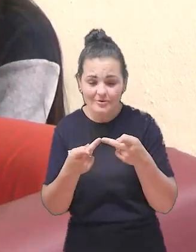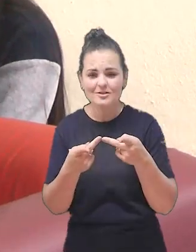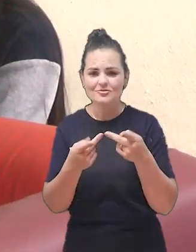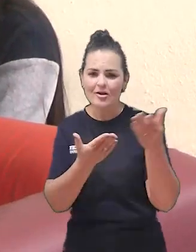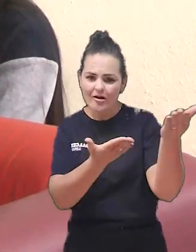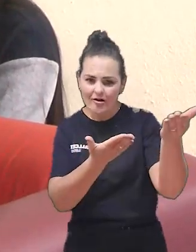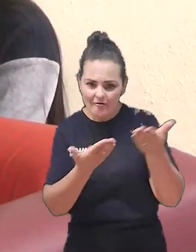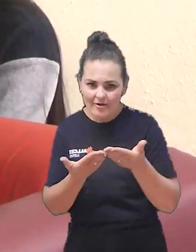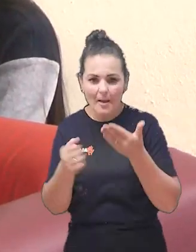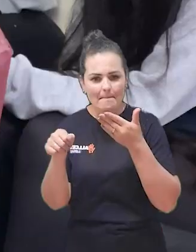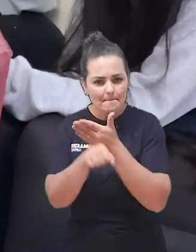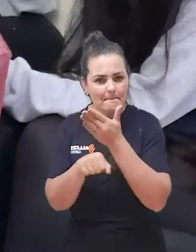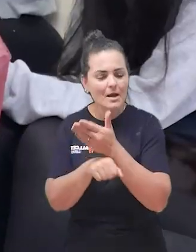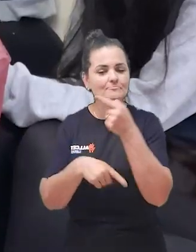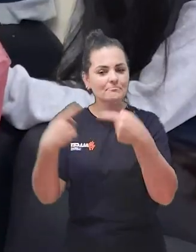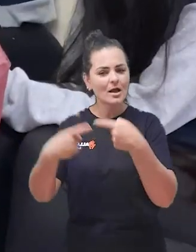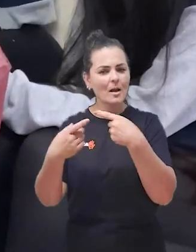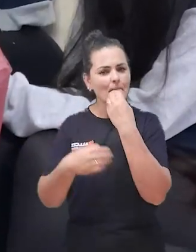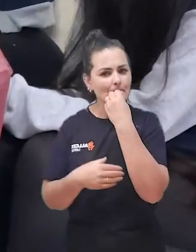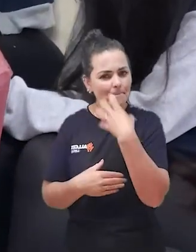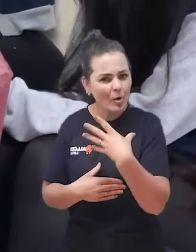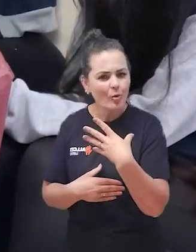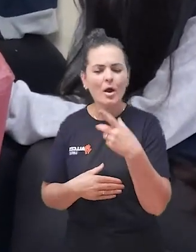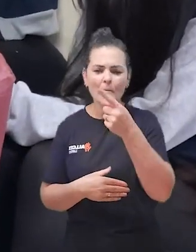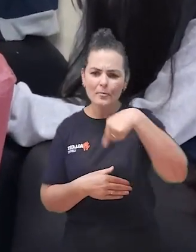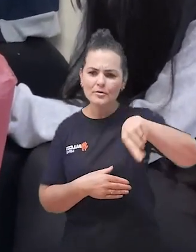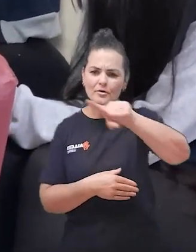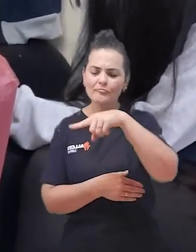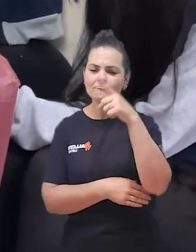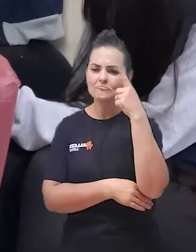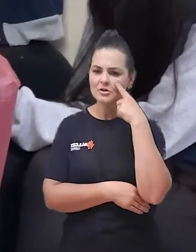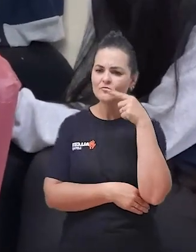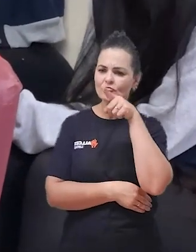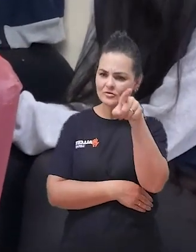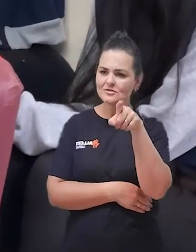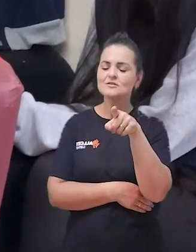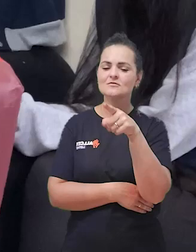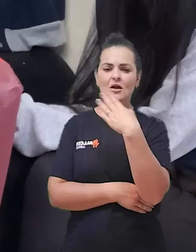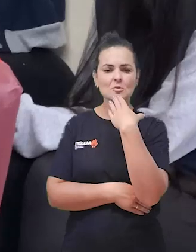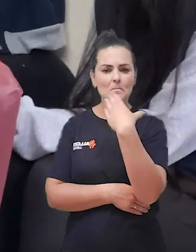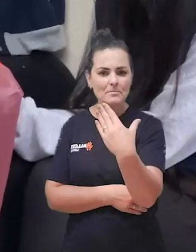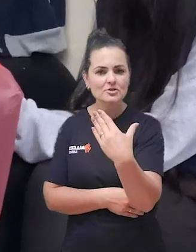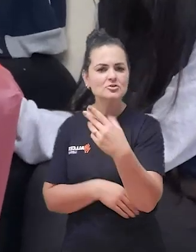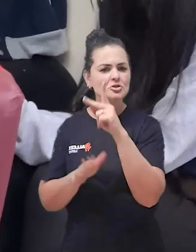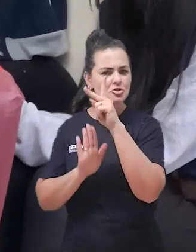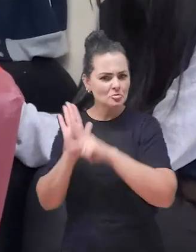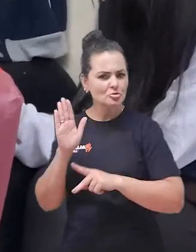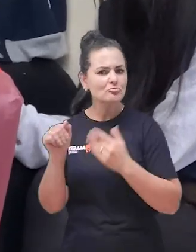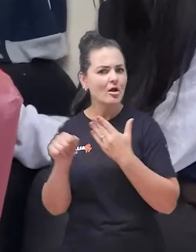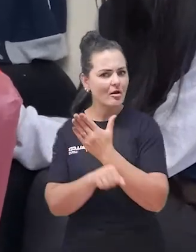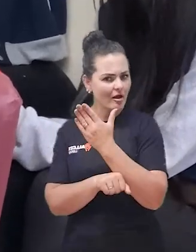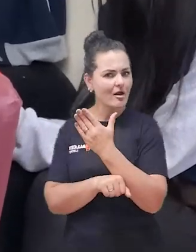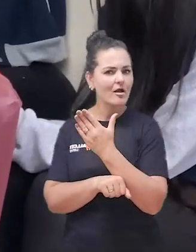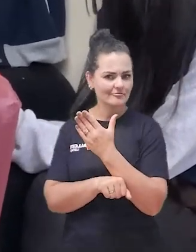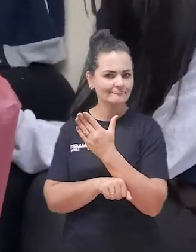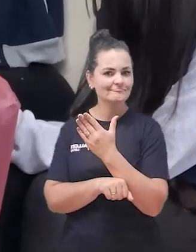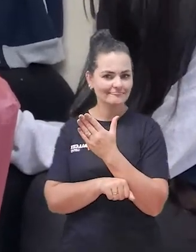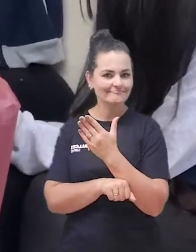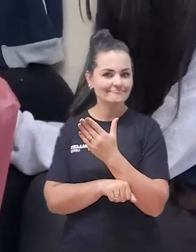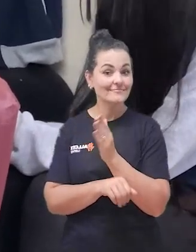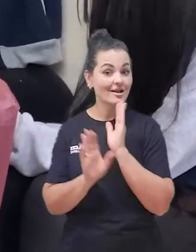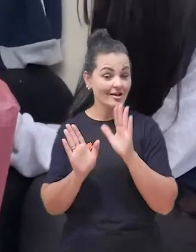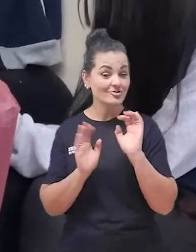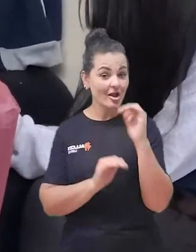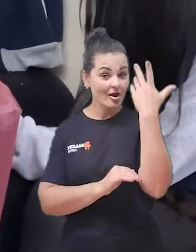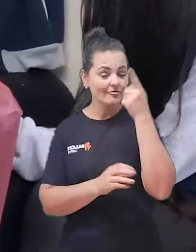têm, olha, eu vejo vocês já fazendo indicações, propostas, e que já estão em vigor, coisas que já acontecem na